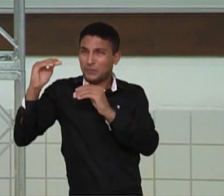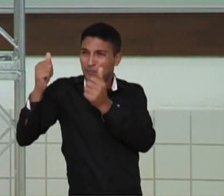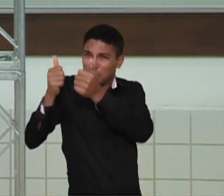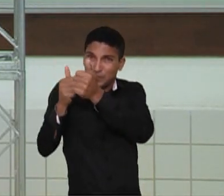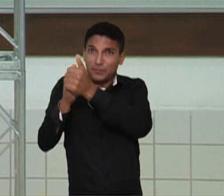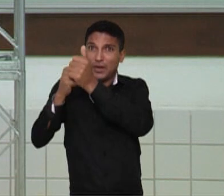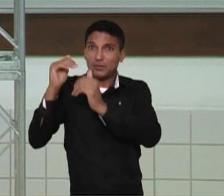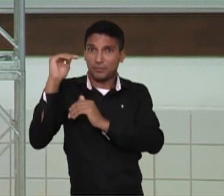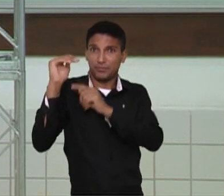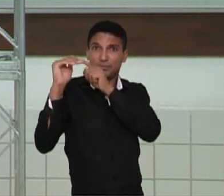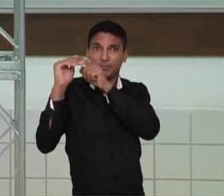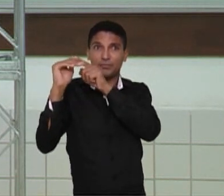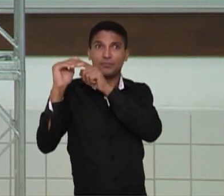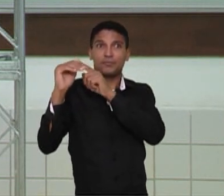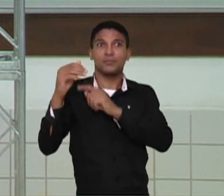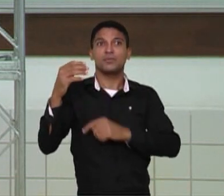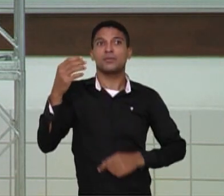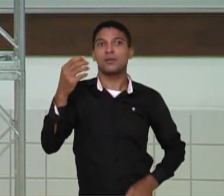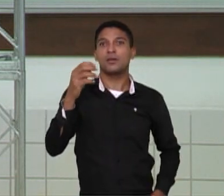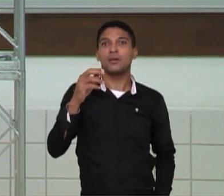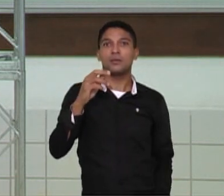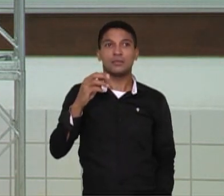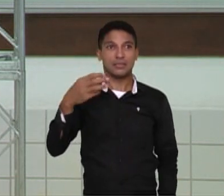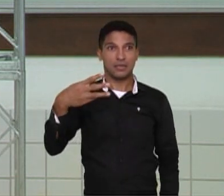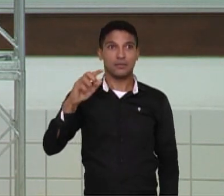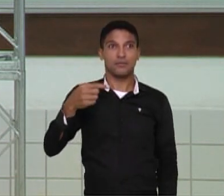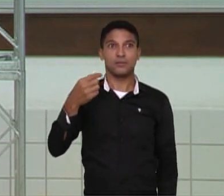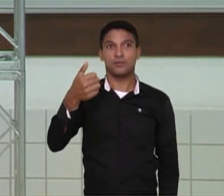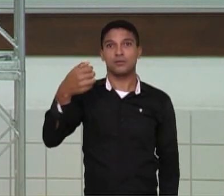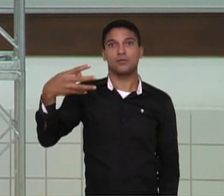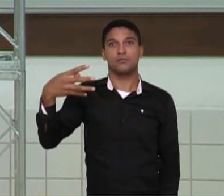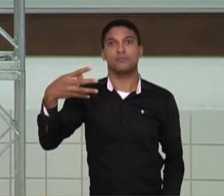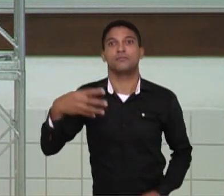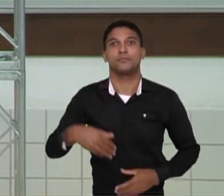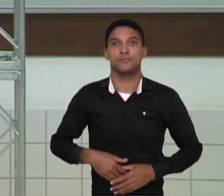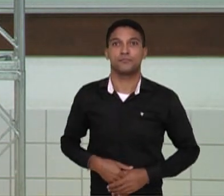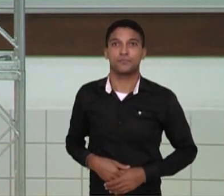gente? Então agradeço a atenção de vocês, tá certinho?